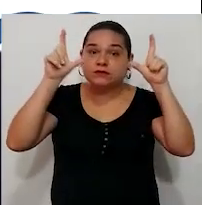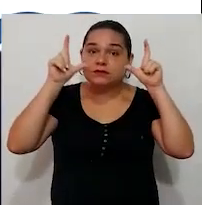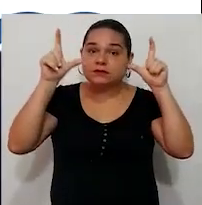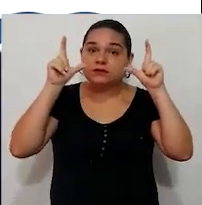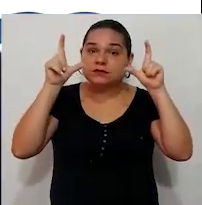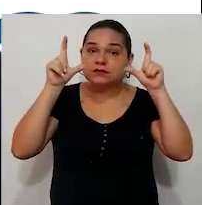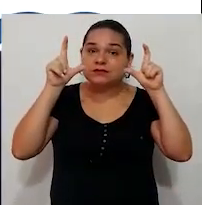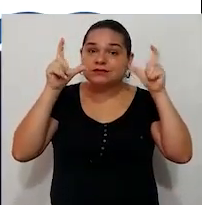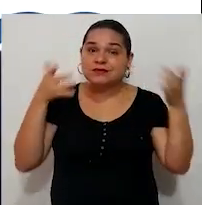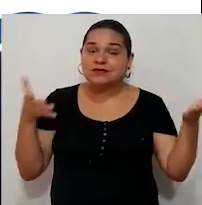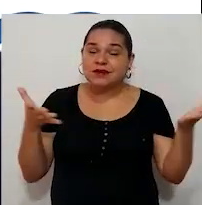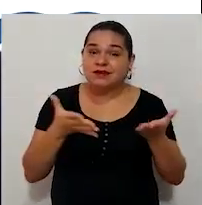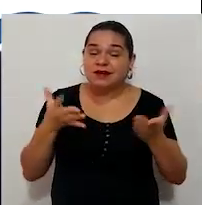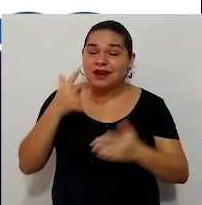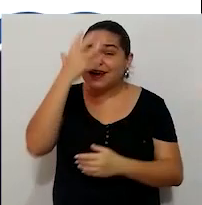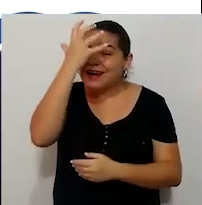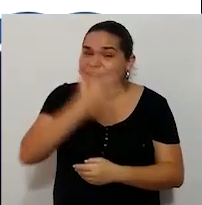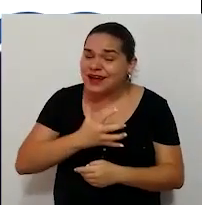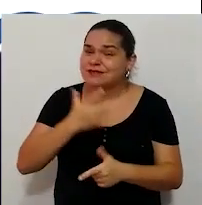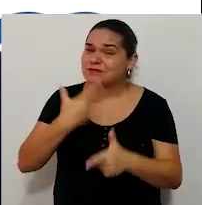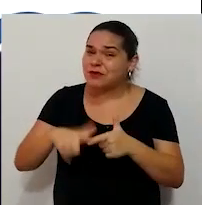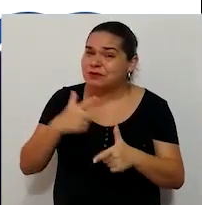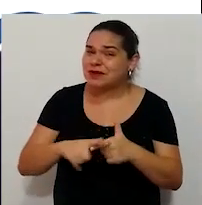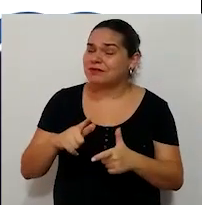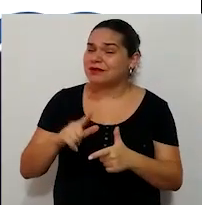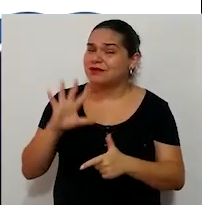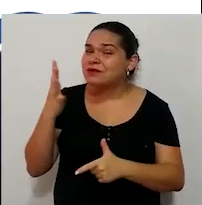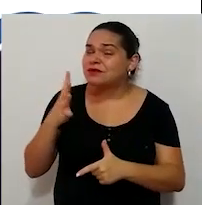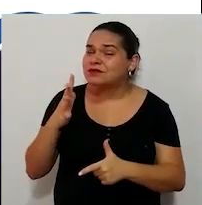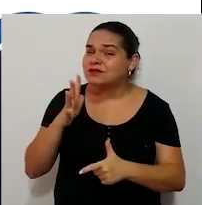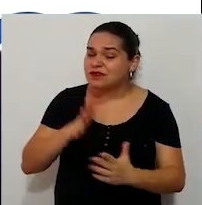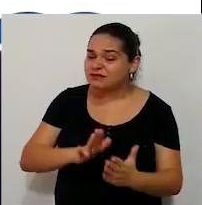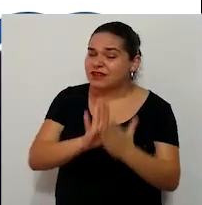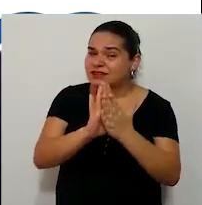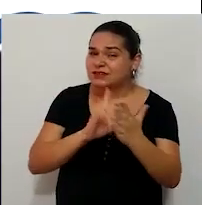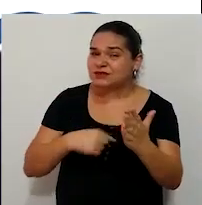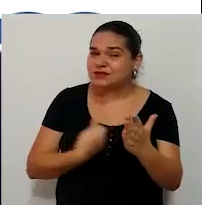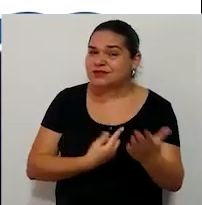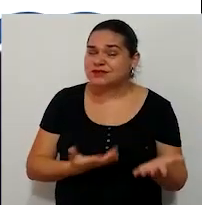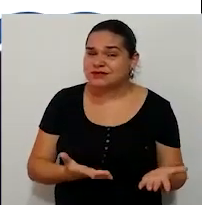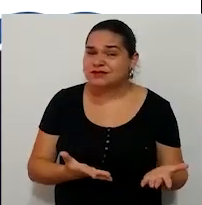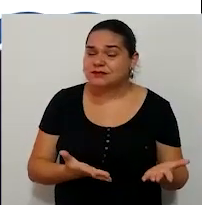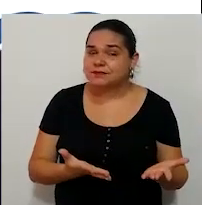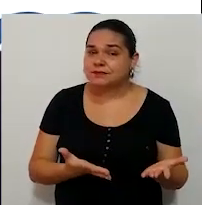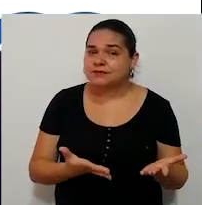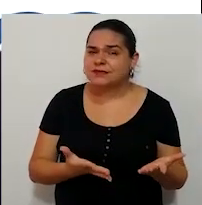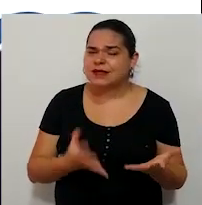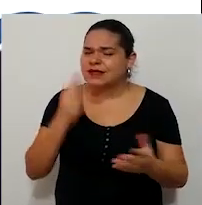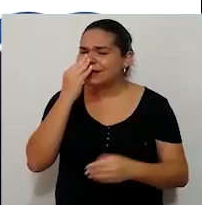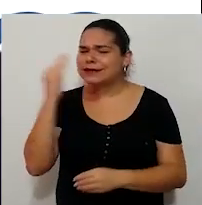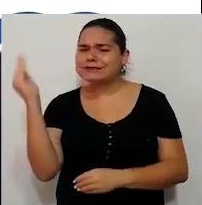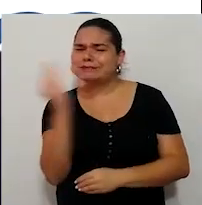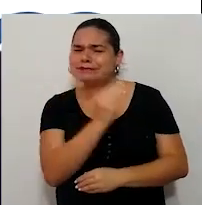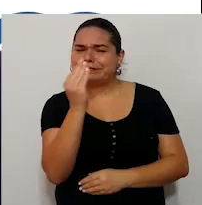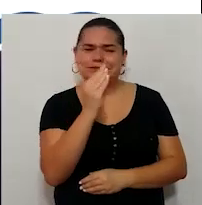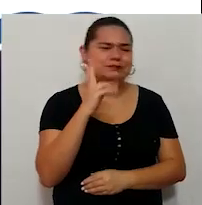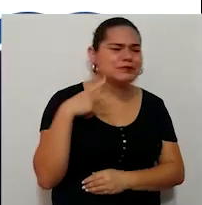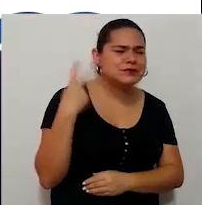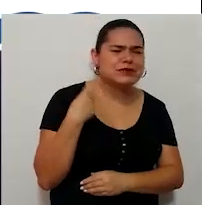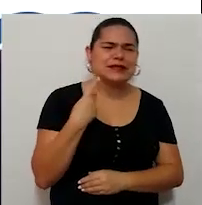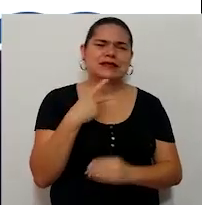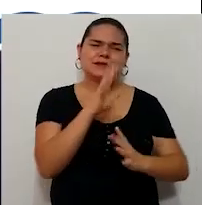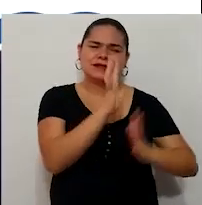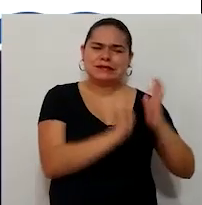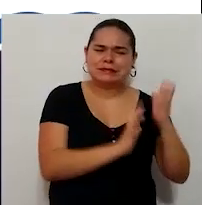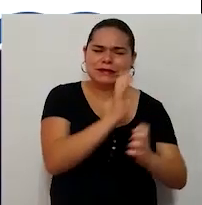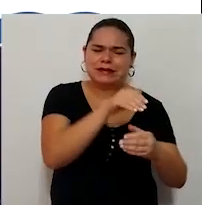para esse grave problema que estamos enfrentando e que deixe de lado as questões políticas